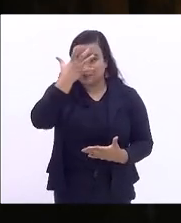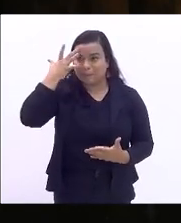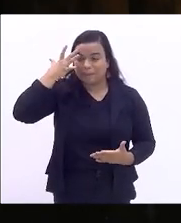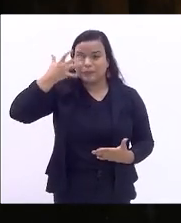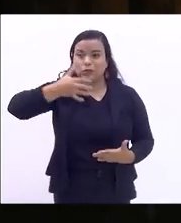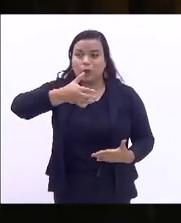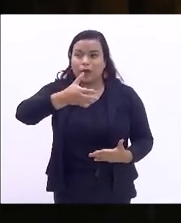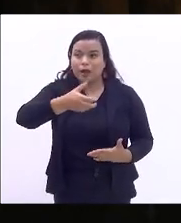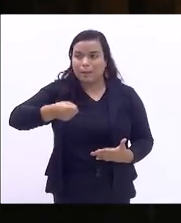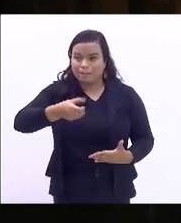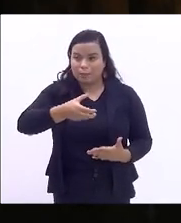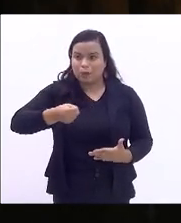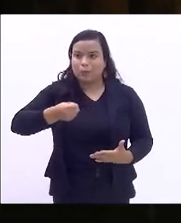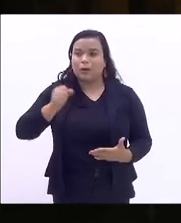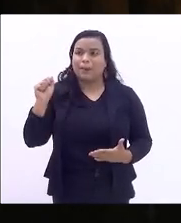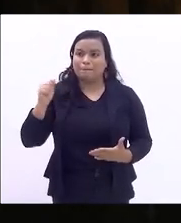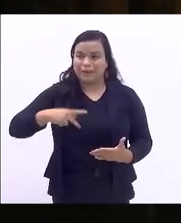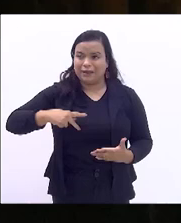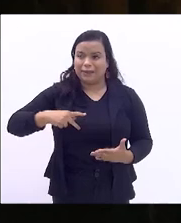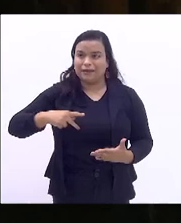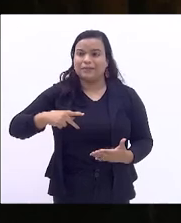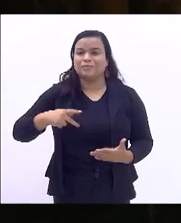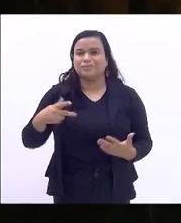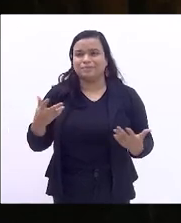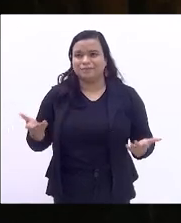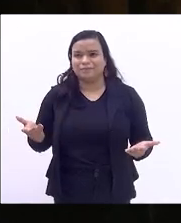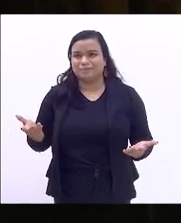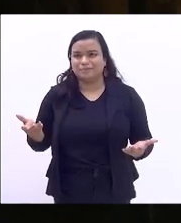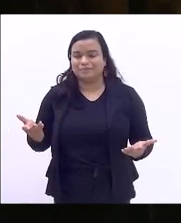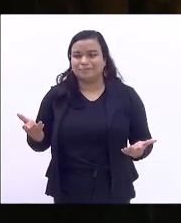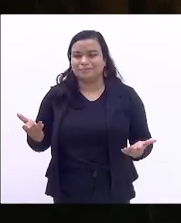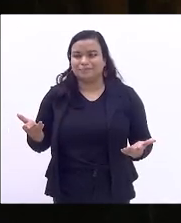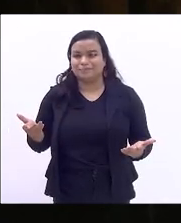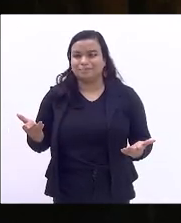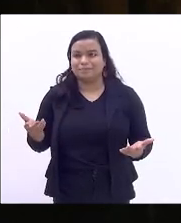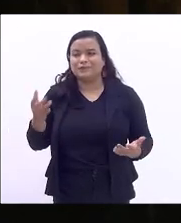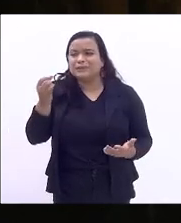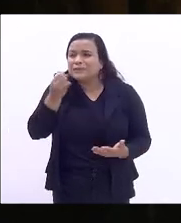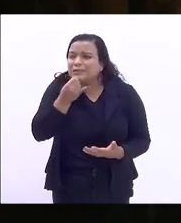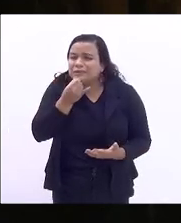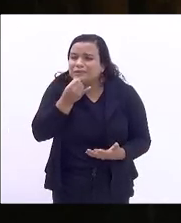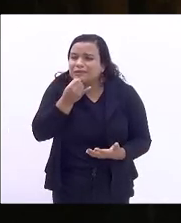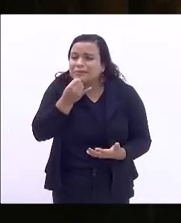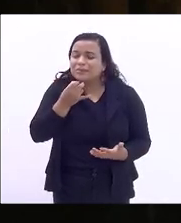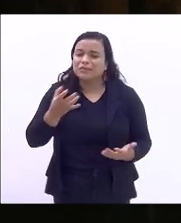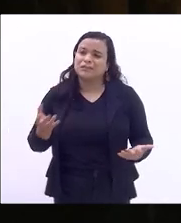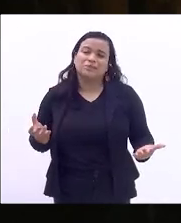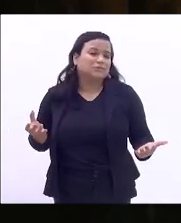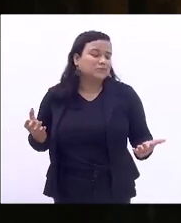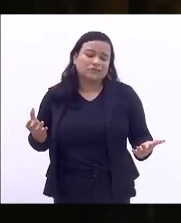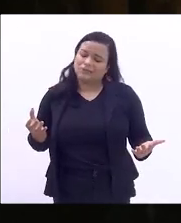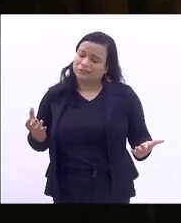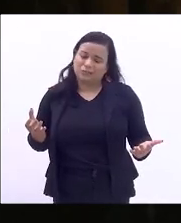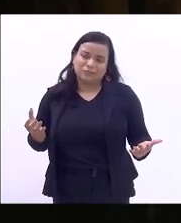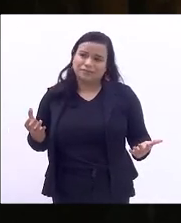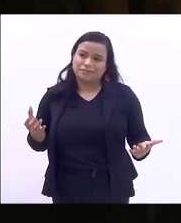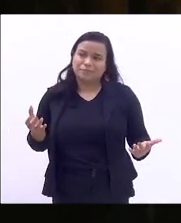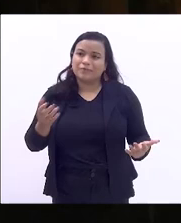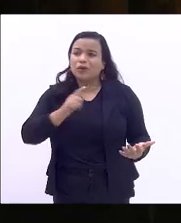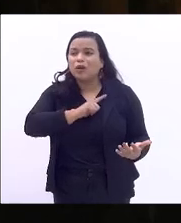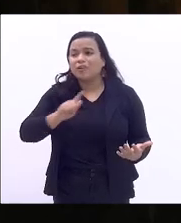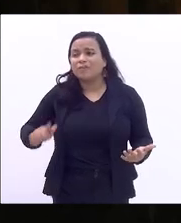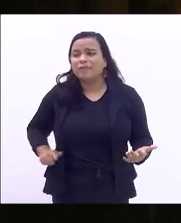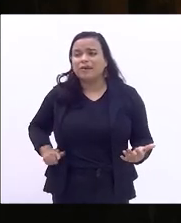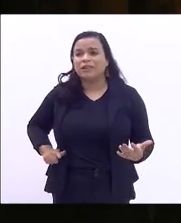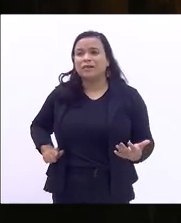nossos servidores públicos e é com muita tristeza Deputado waldeck que eu vejo um